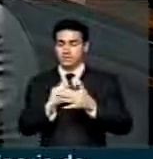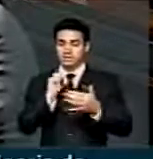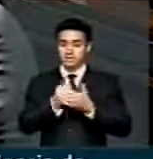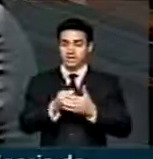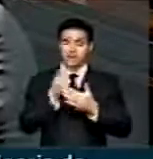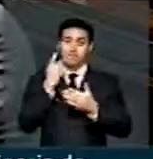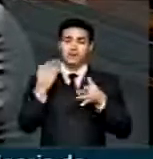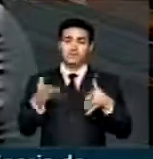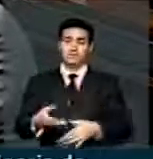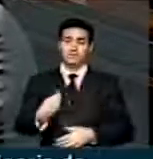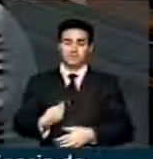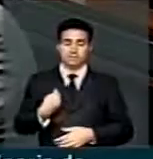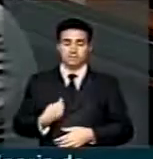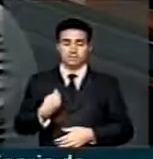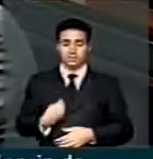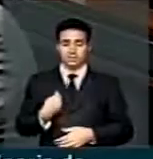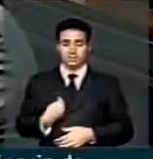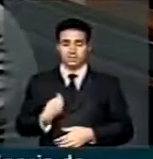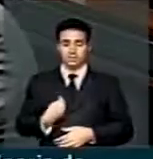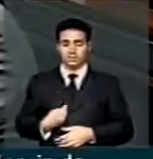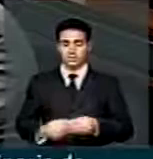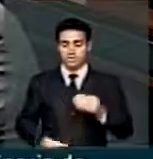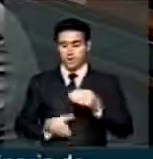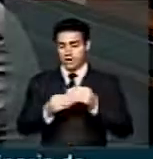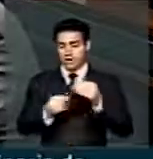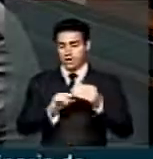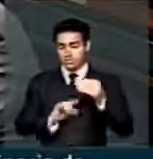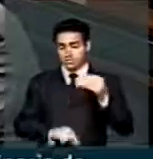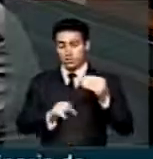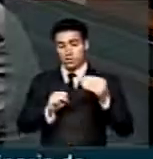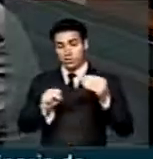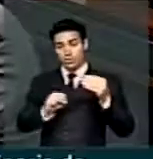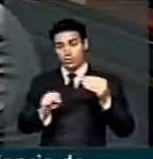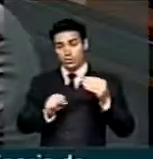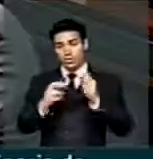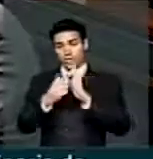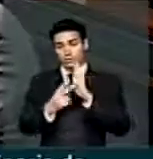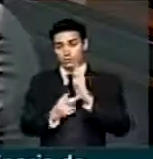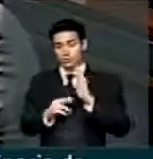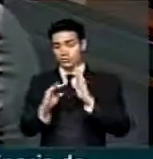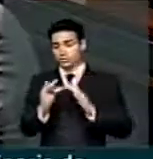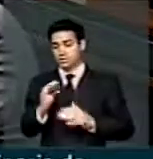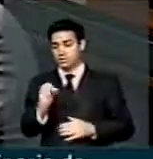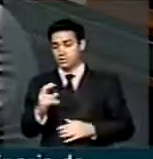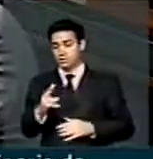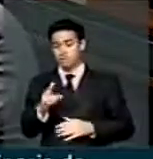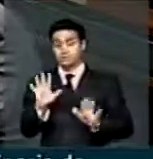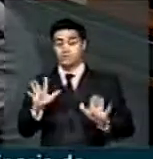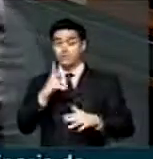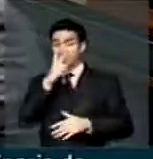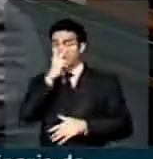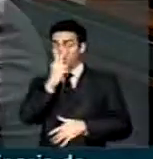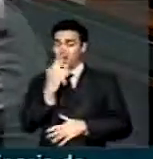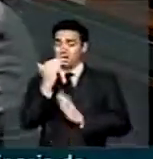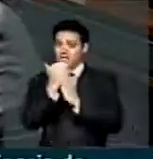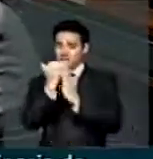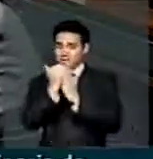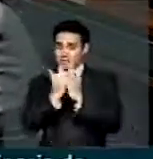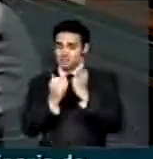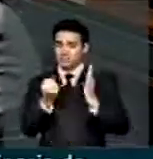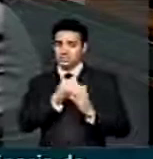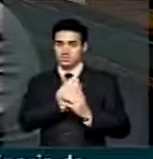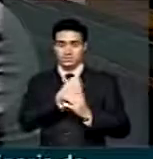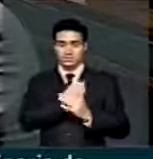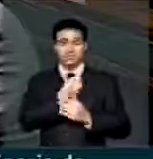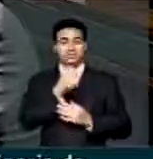participação residual, ao anexo 8 do relatório do TCU. Ao que parece, esses números, diz o relatório ainda